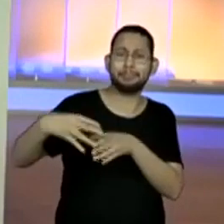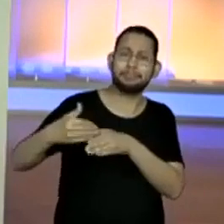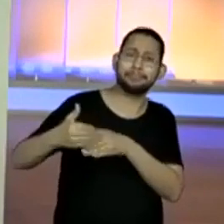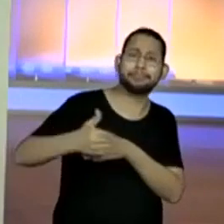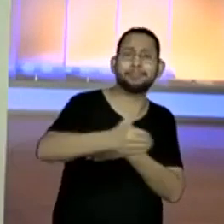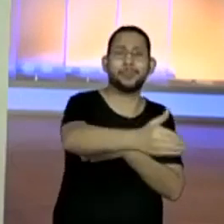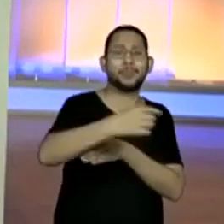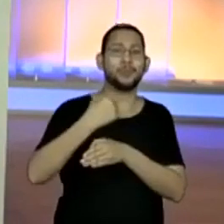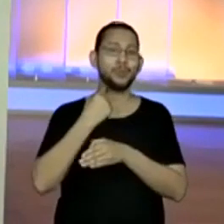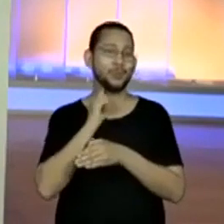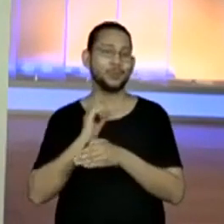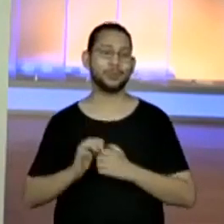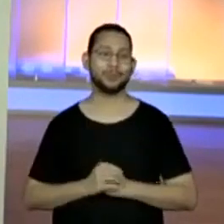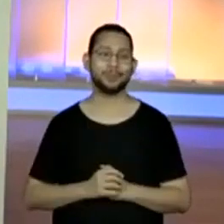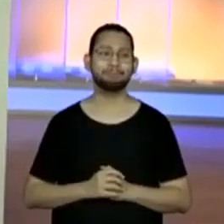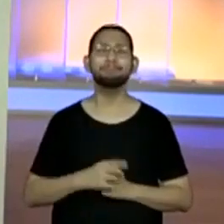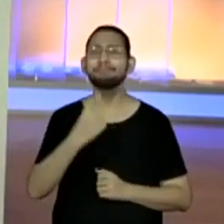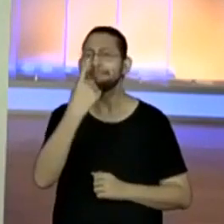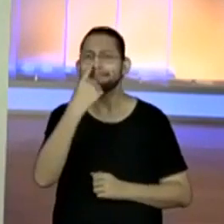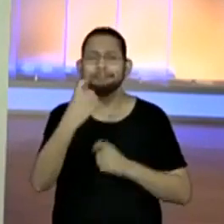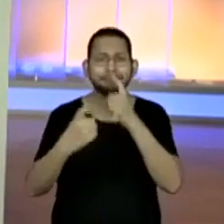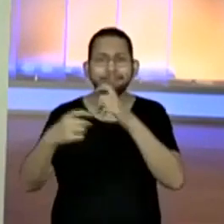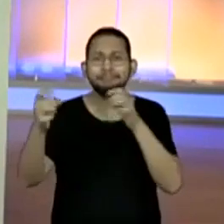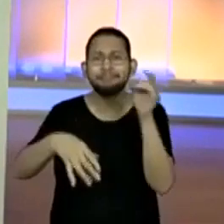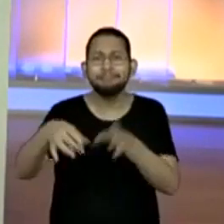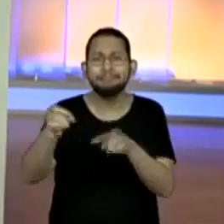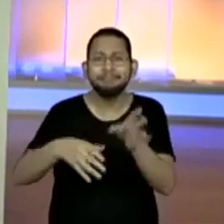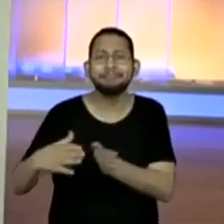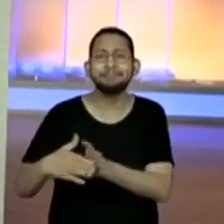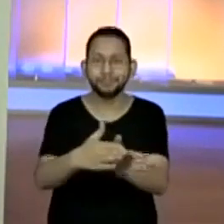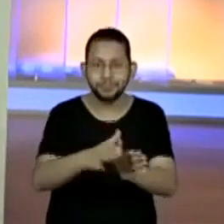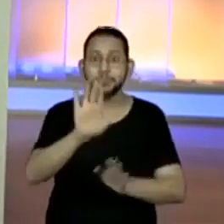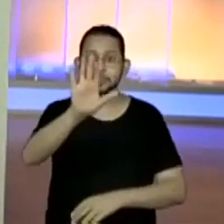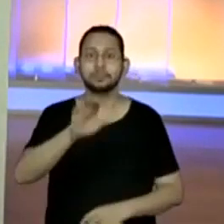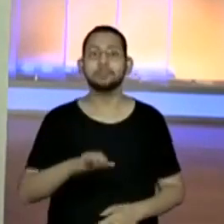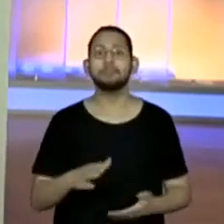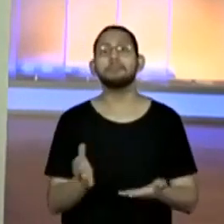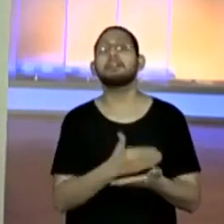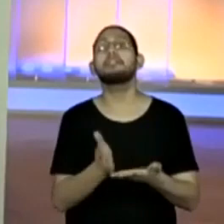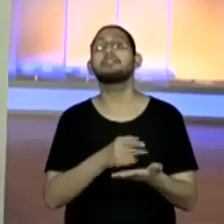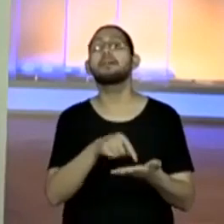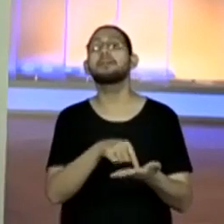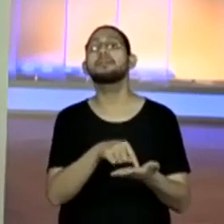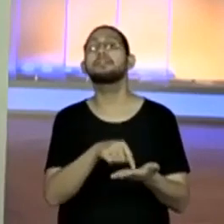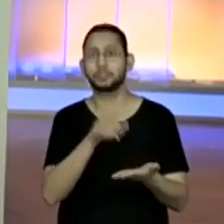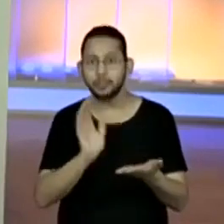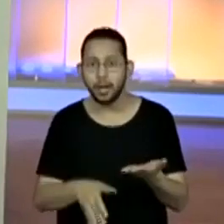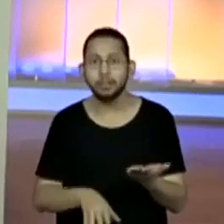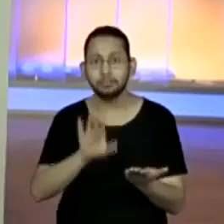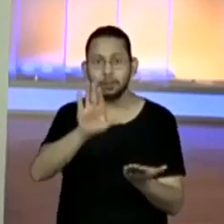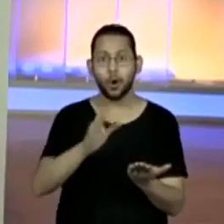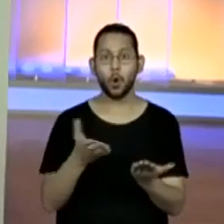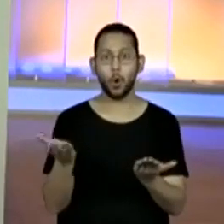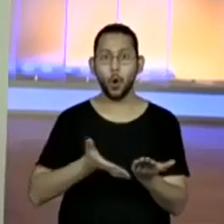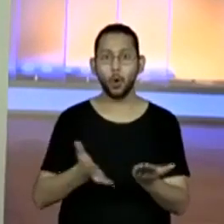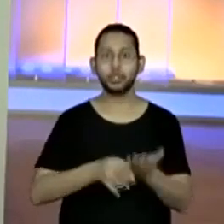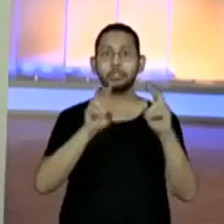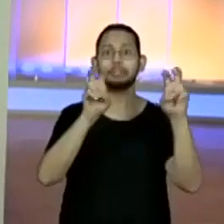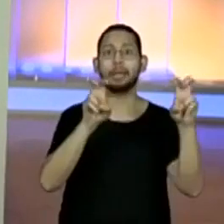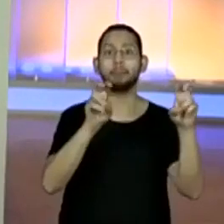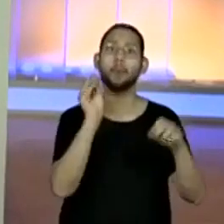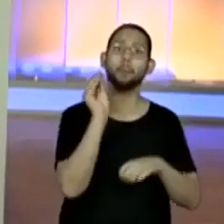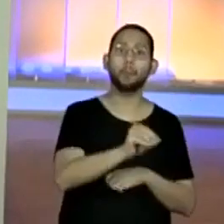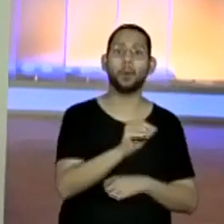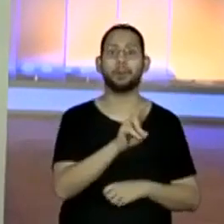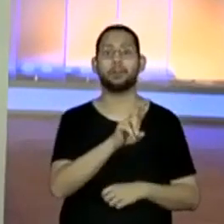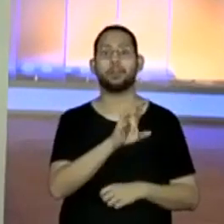quarto ano. Então você já separou no seu caderno, já separou. Então vamos lá. Hoje nós estamos falando de rio, beleza? Coloca o